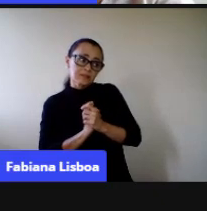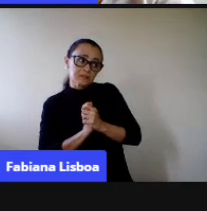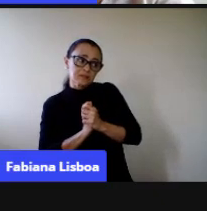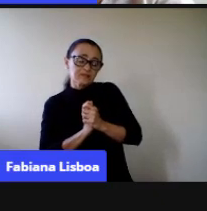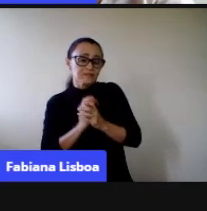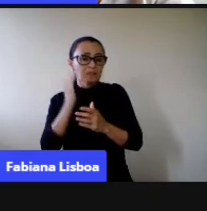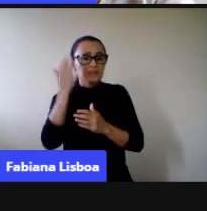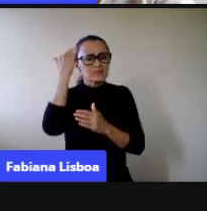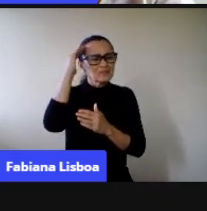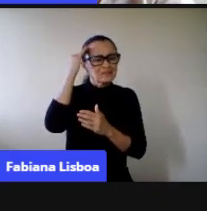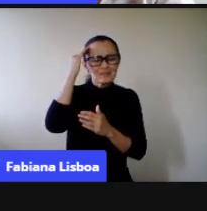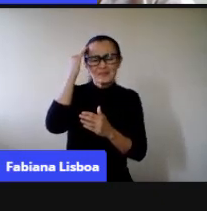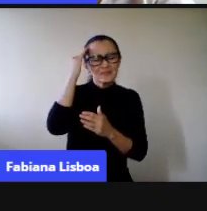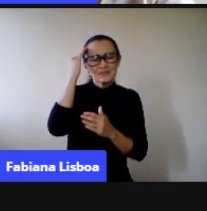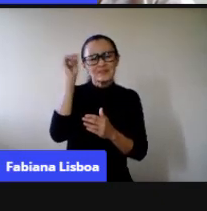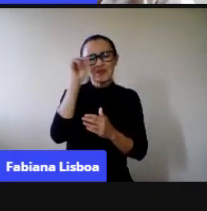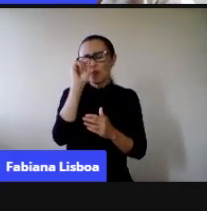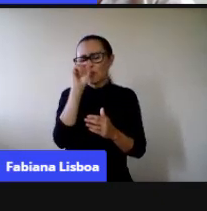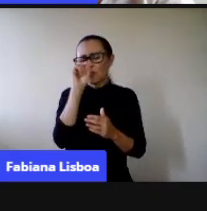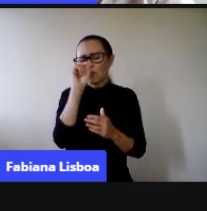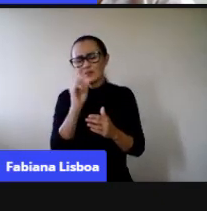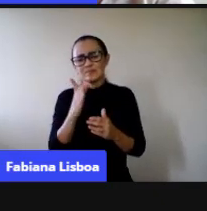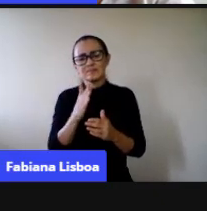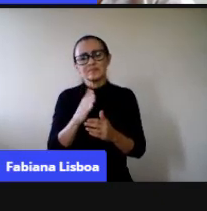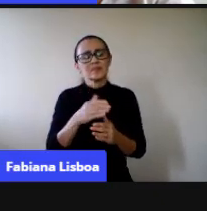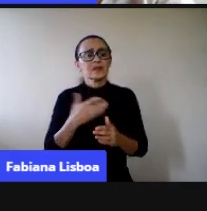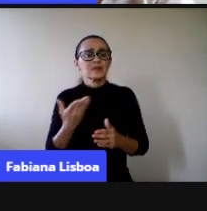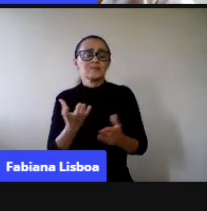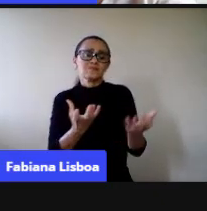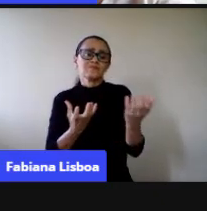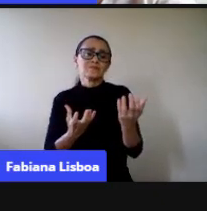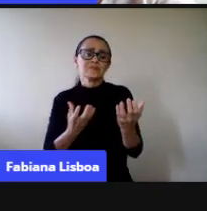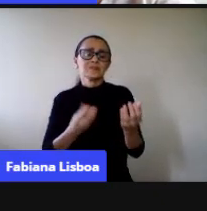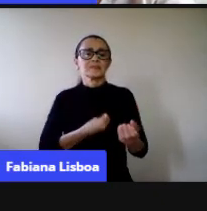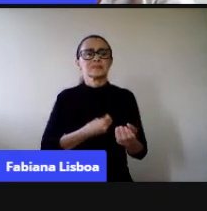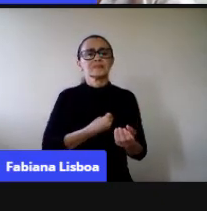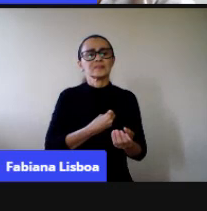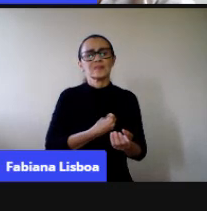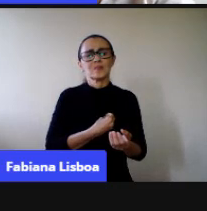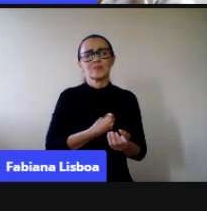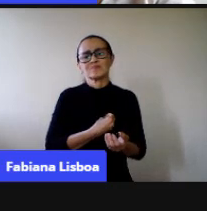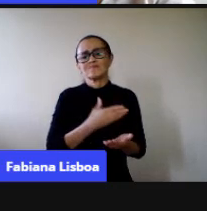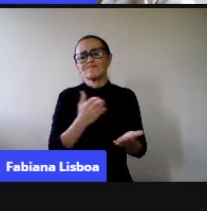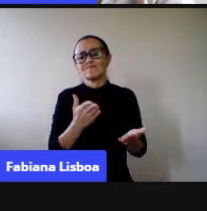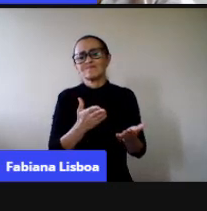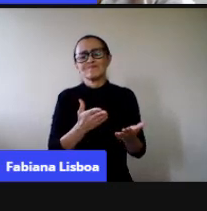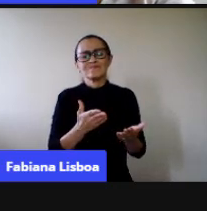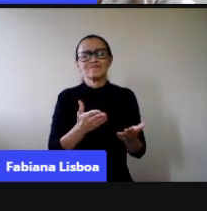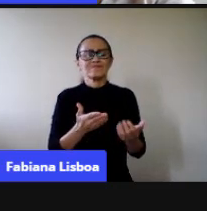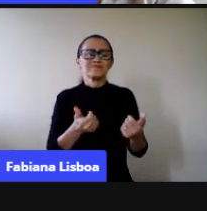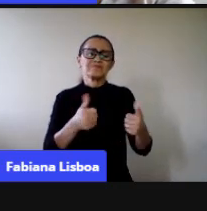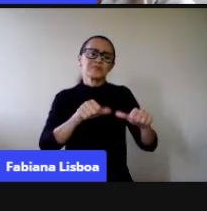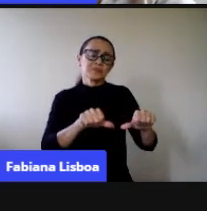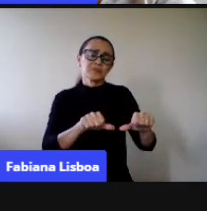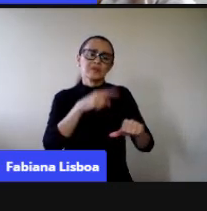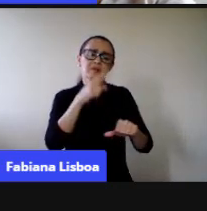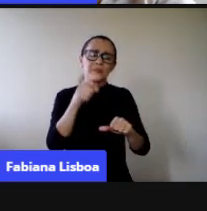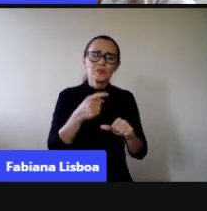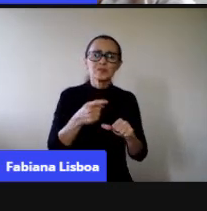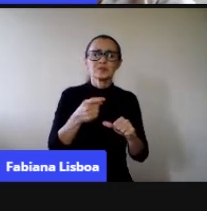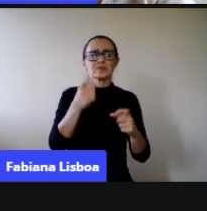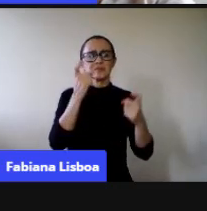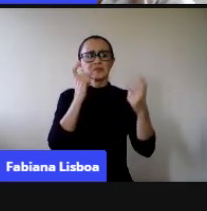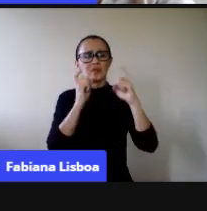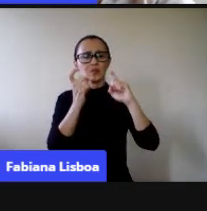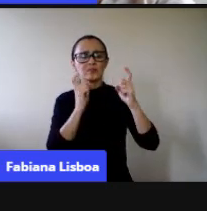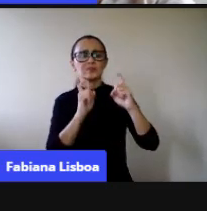queriam participar. Então, ele fracassou no primeiro momento. E após algumas reuniões e reflexões,